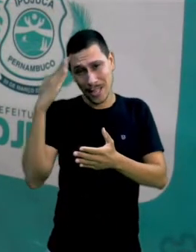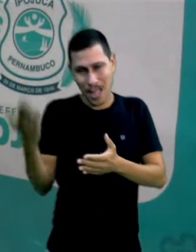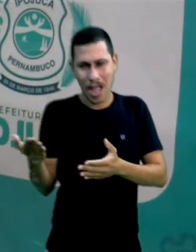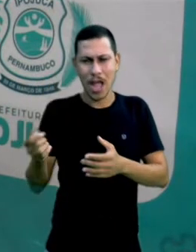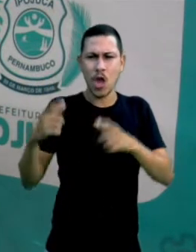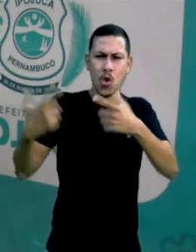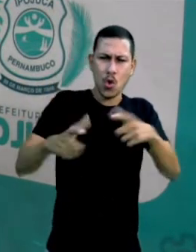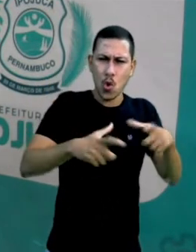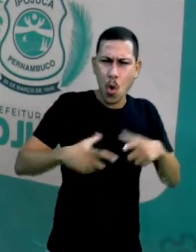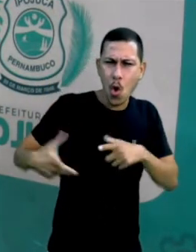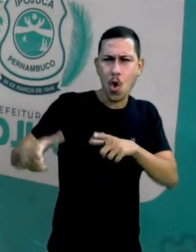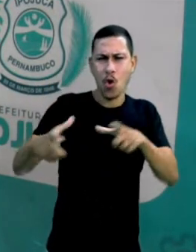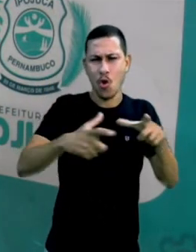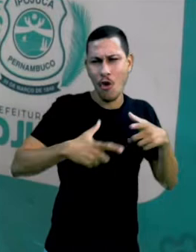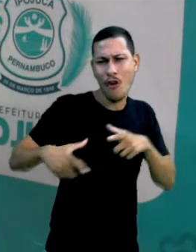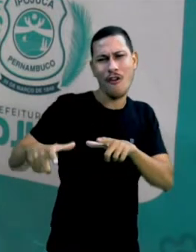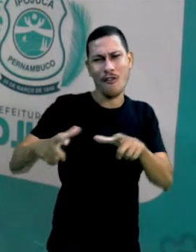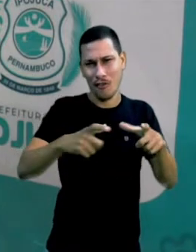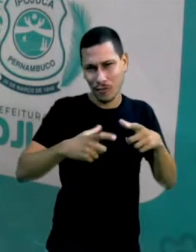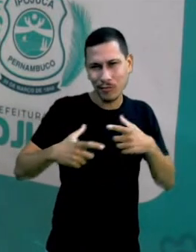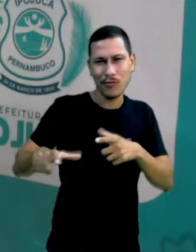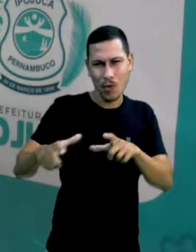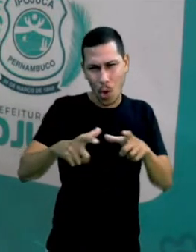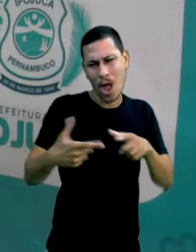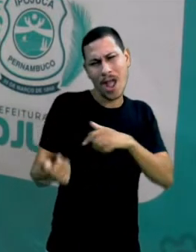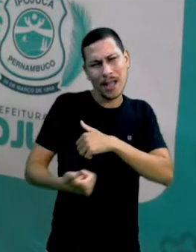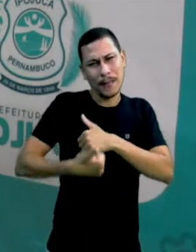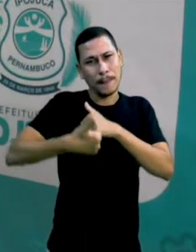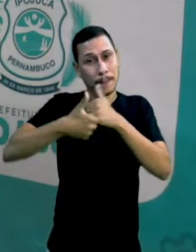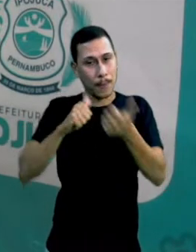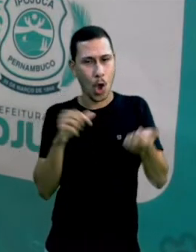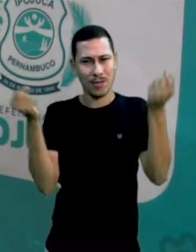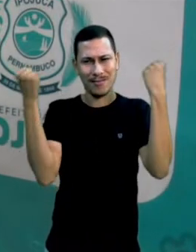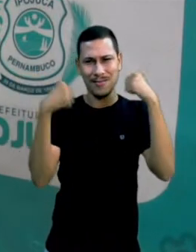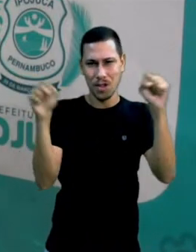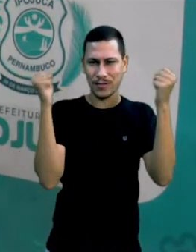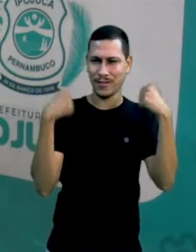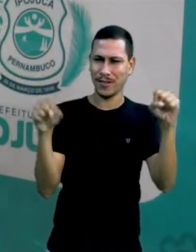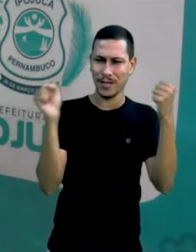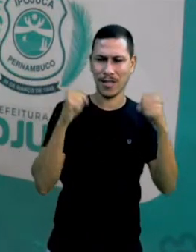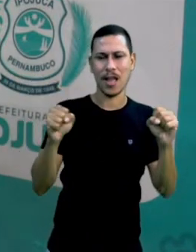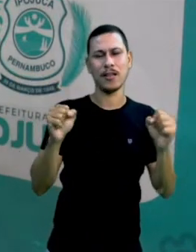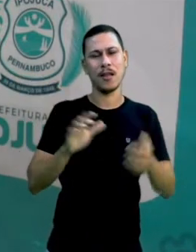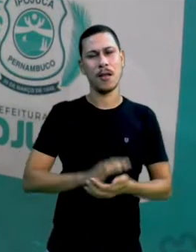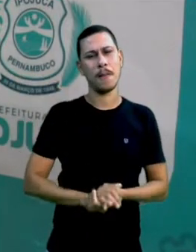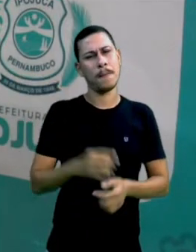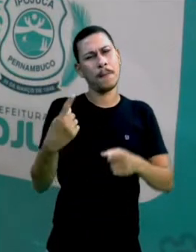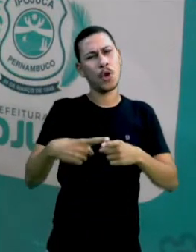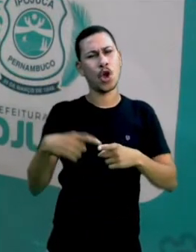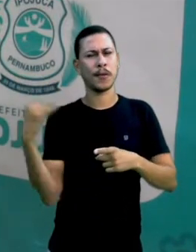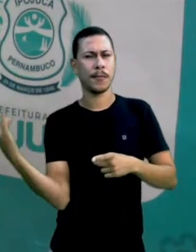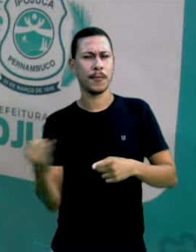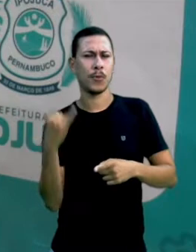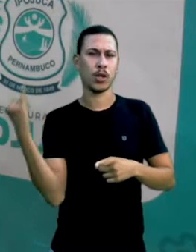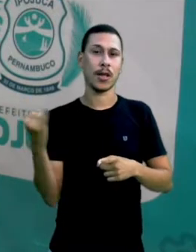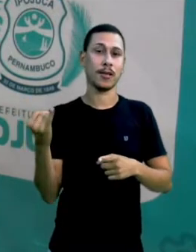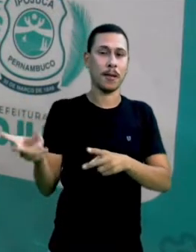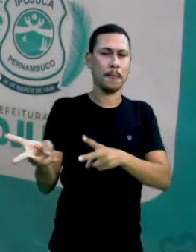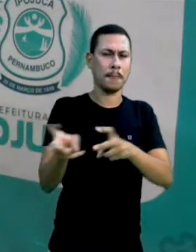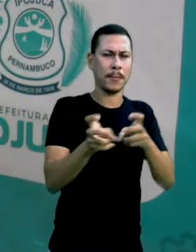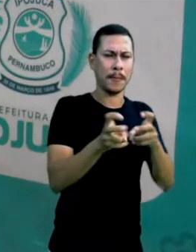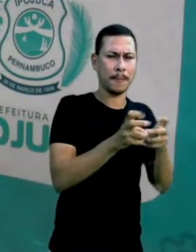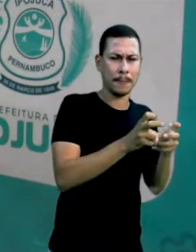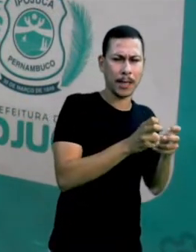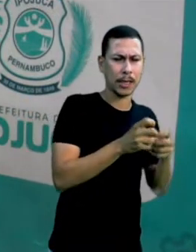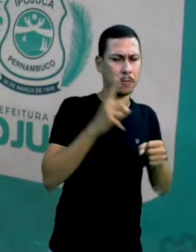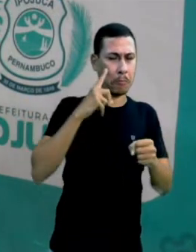ginástica. Por que é importante a gente entender quais são os campos de atuação da ginástica? Primeiro, porque isso nos possibilita identificar